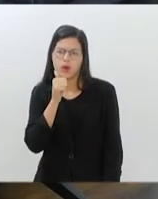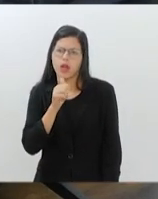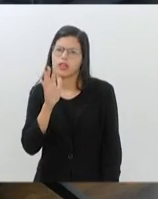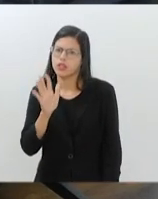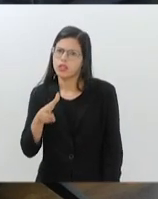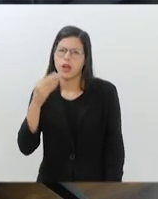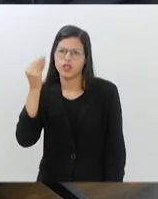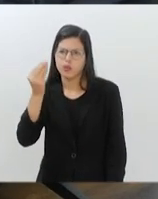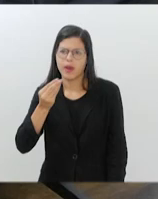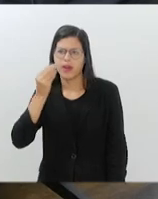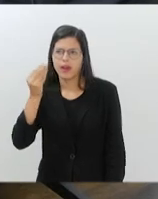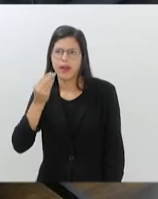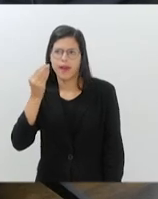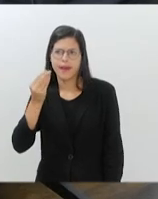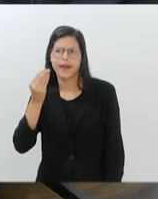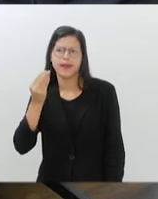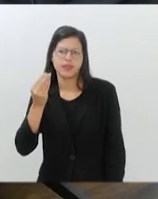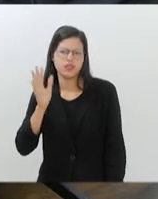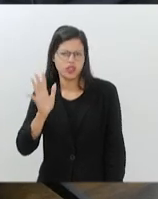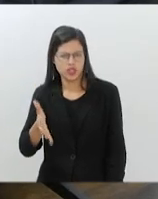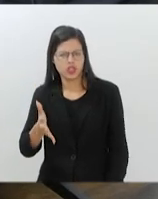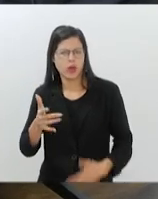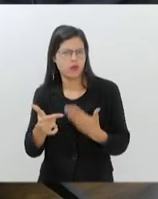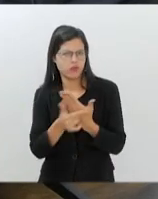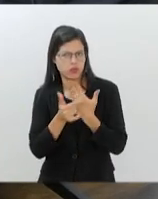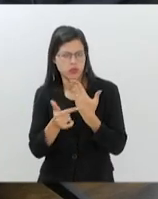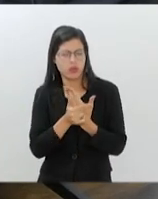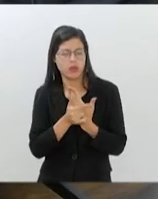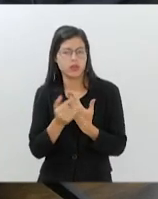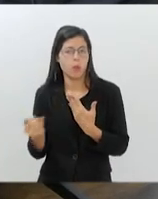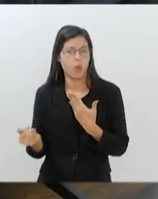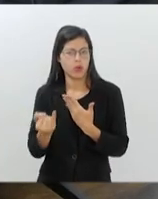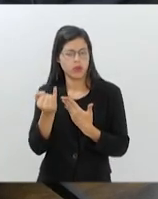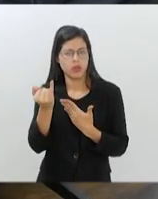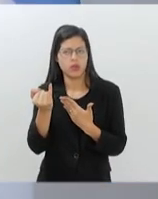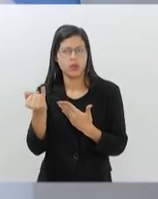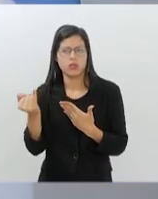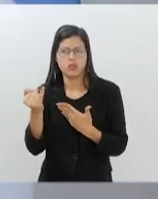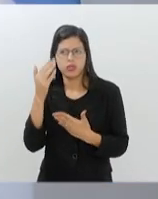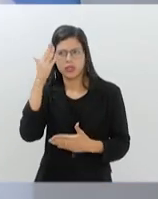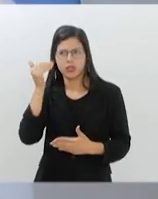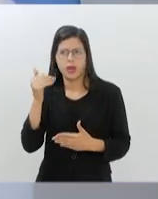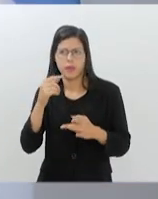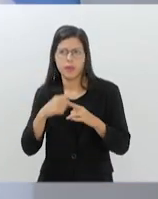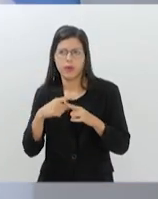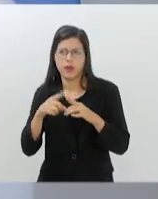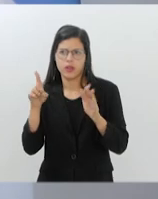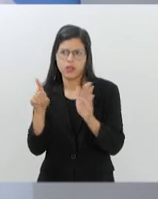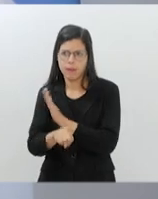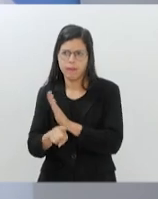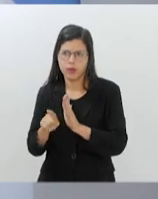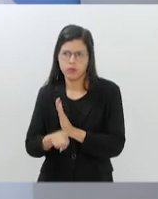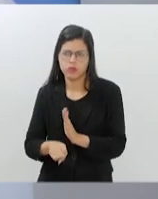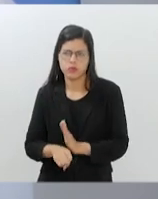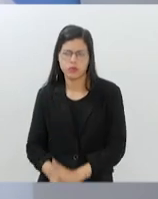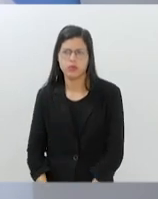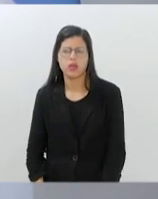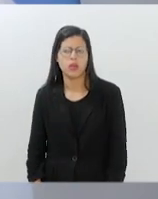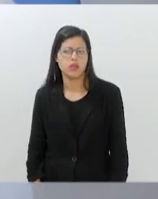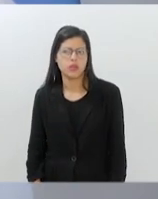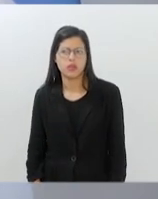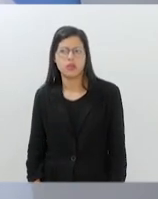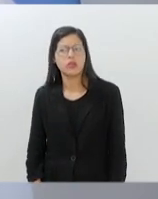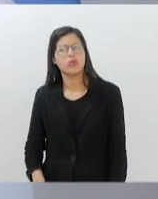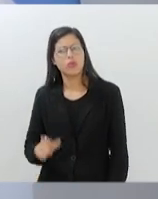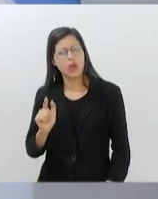pública já passou por cargos importantes já cumpriu missões importantes a senhora sabe que o que a gente tá perguntando é algo absolutamente pontual de